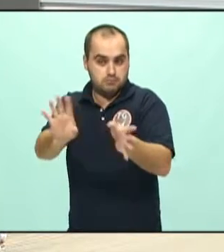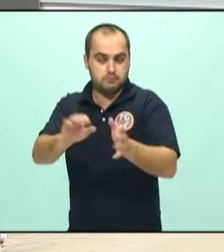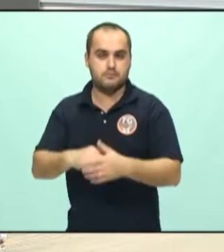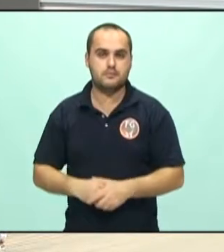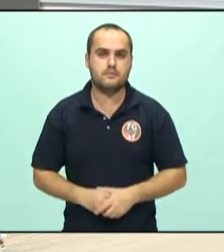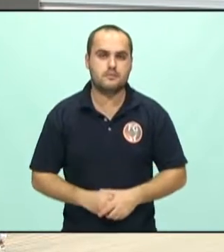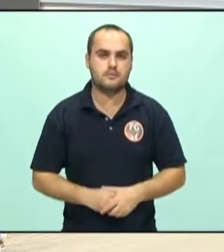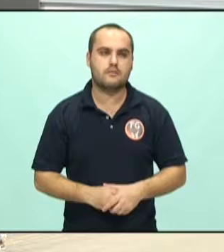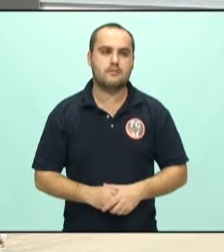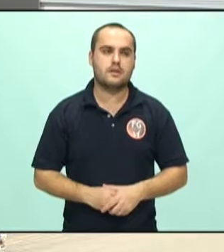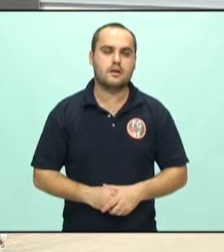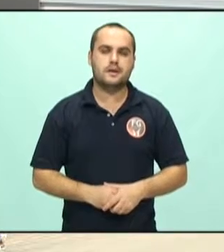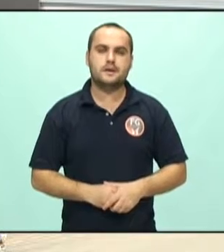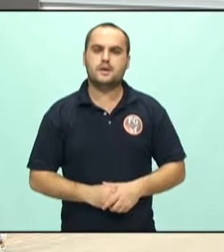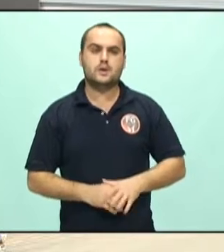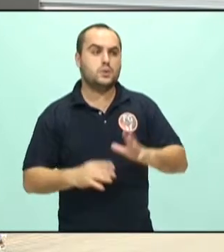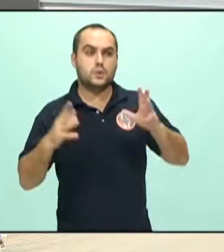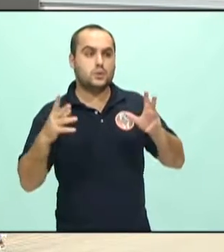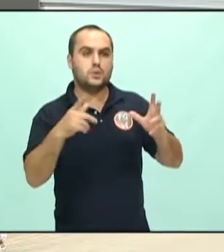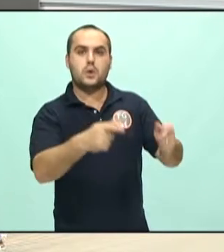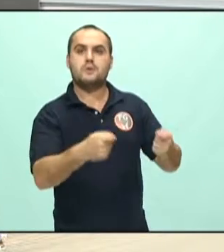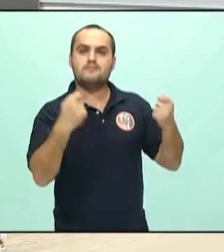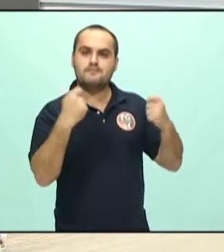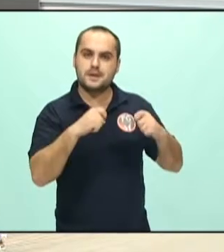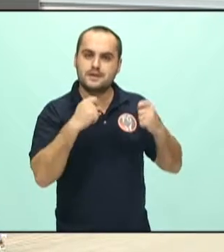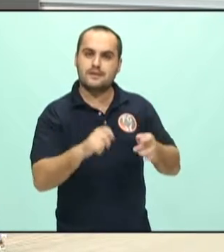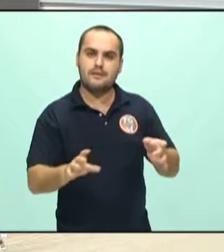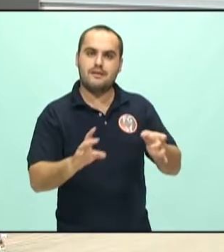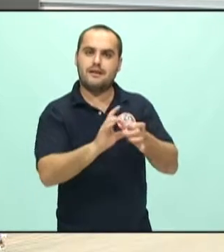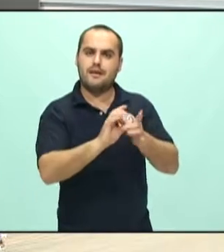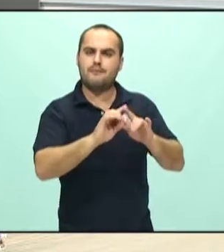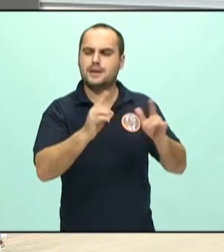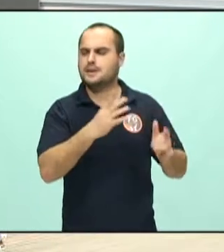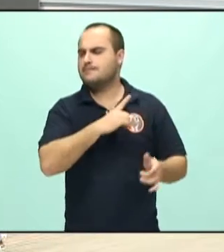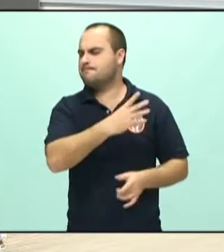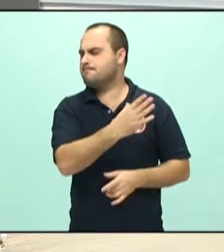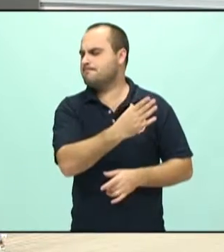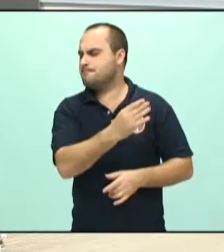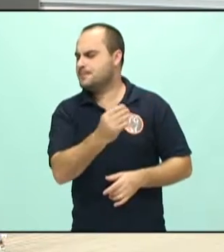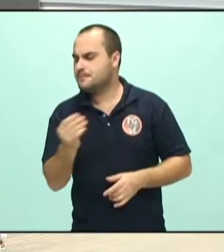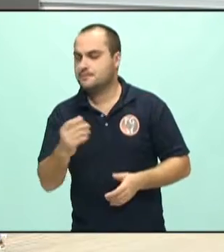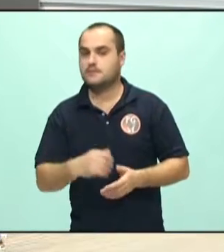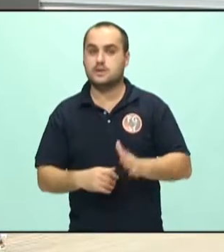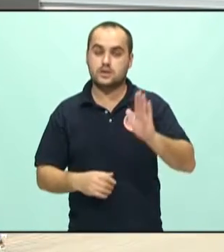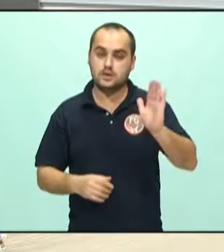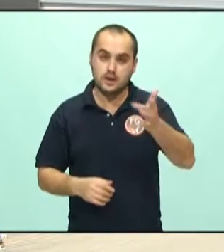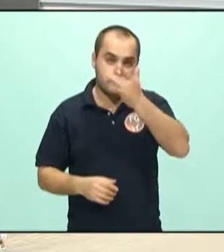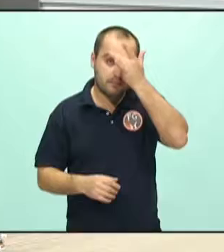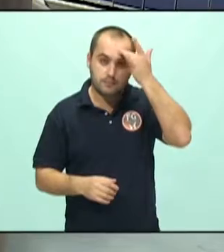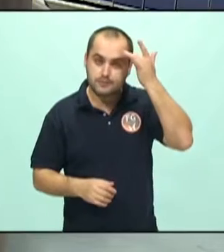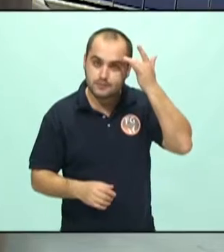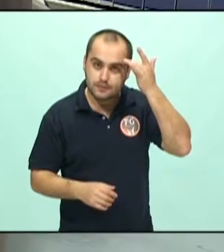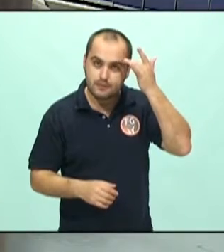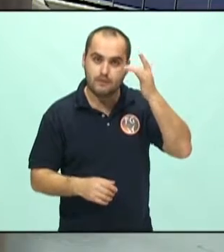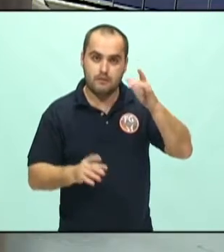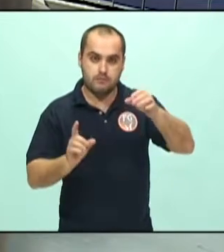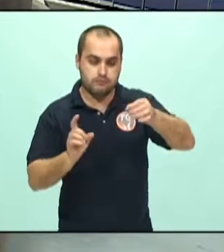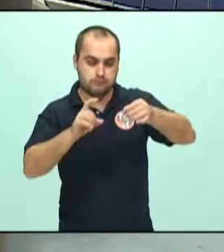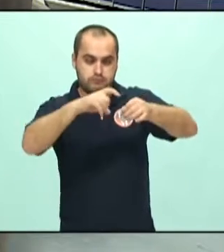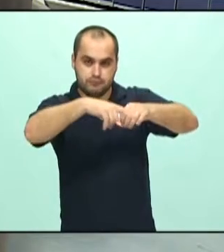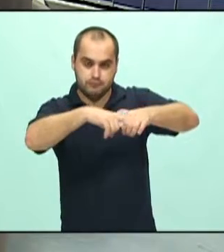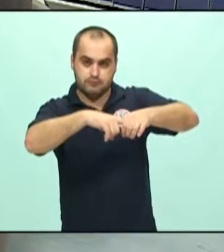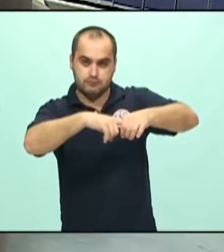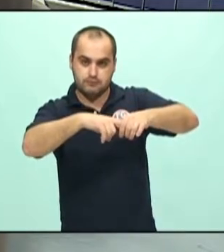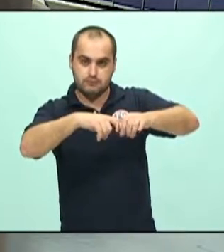muitos ainda não estão e algum ea grande maioria né que está ligada em sta irregularmente ligada ou então